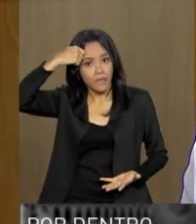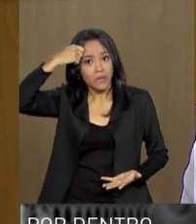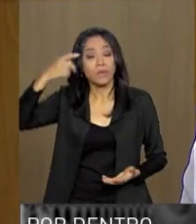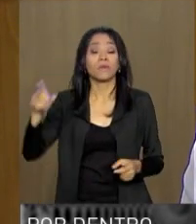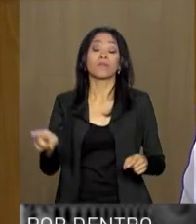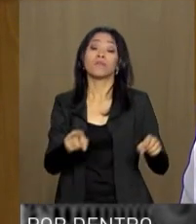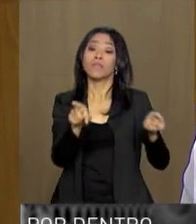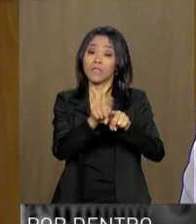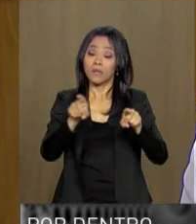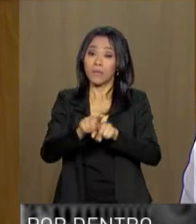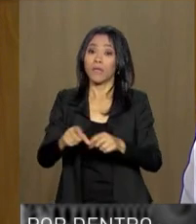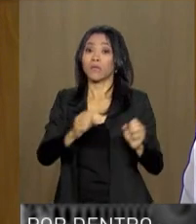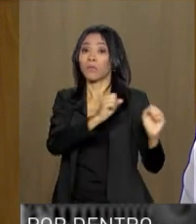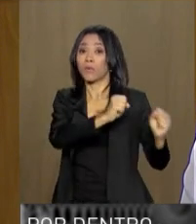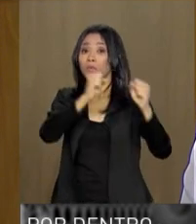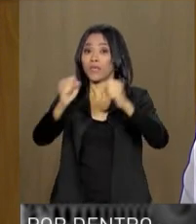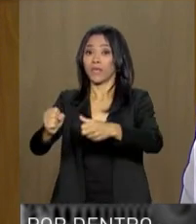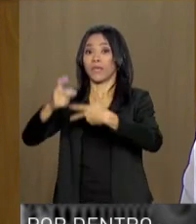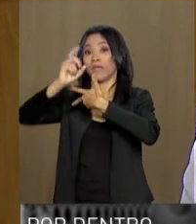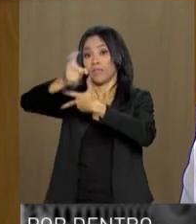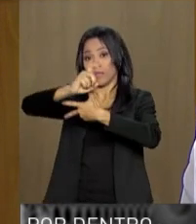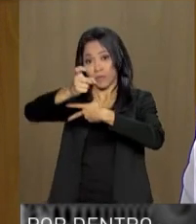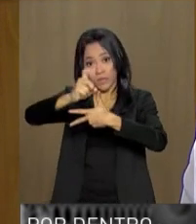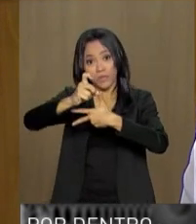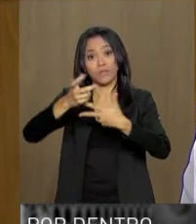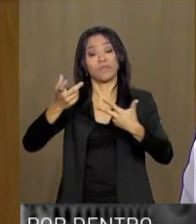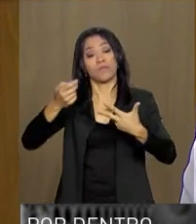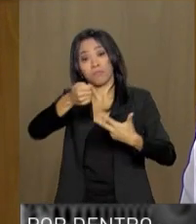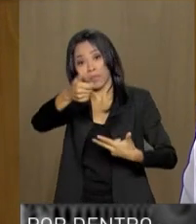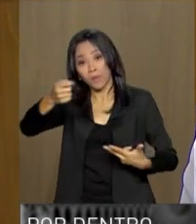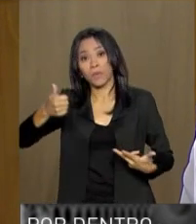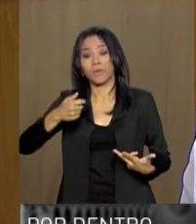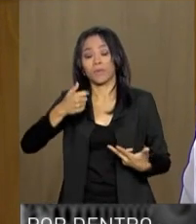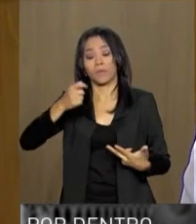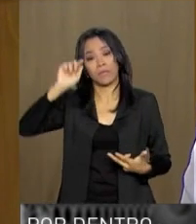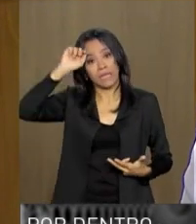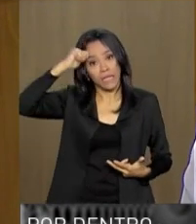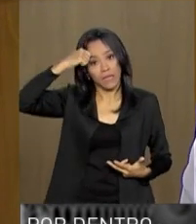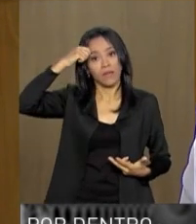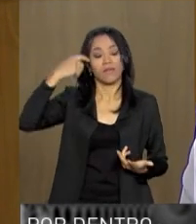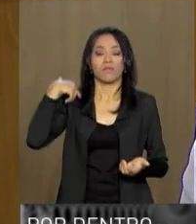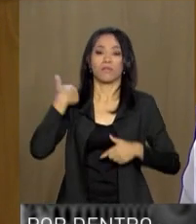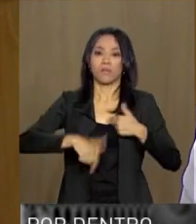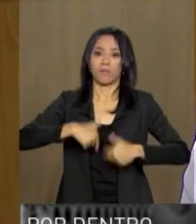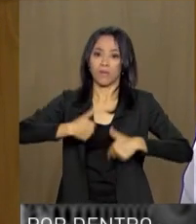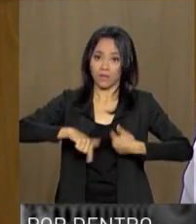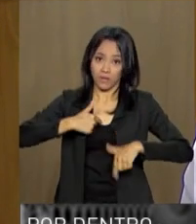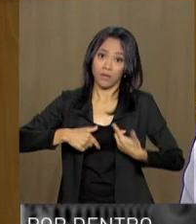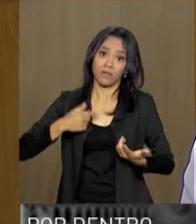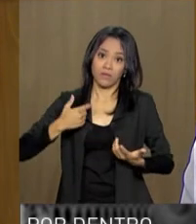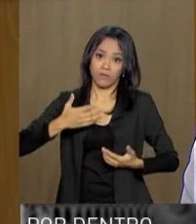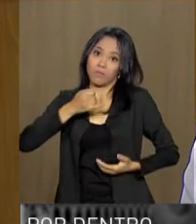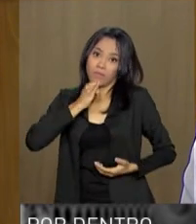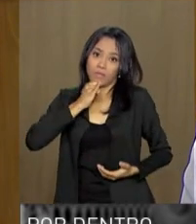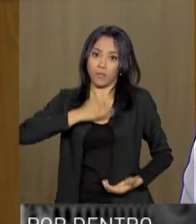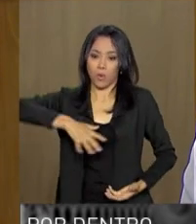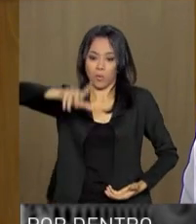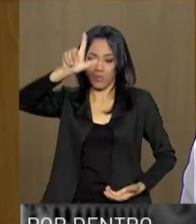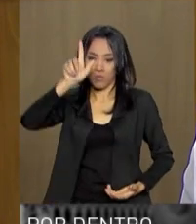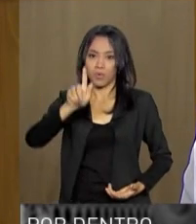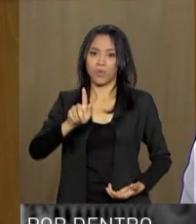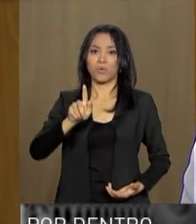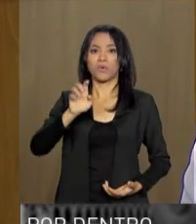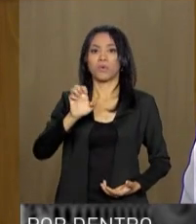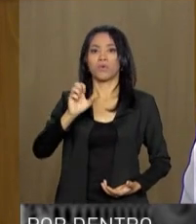ocupando os seus espaços o negro enquanto o gestor público e essa